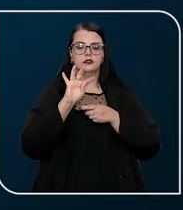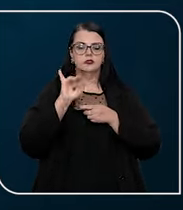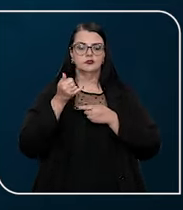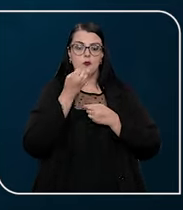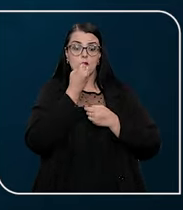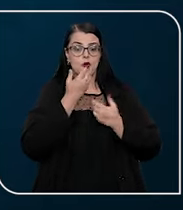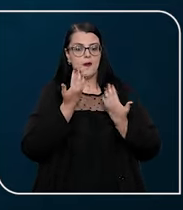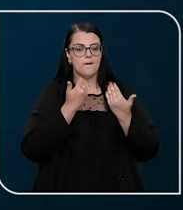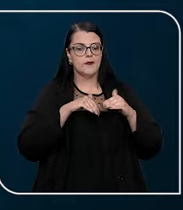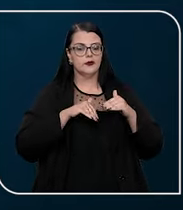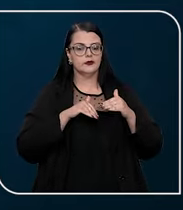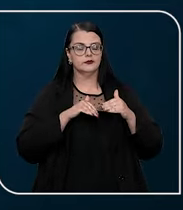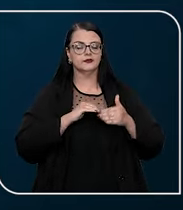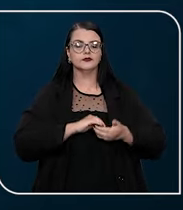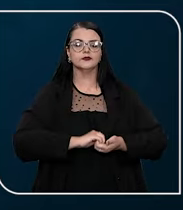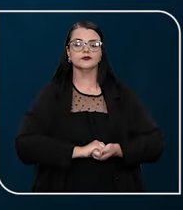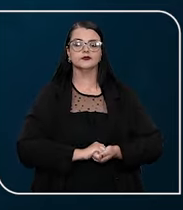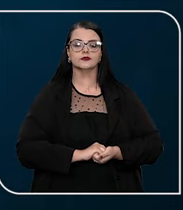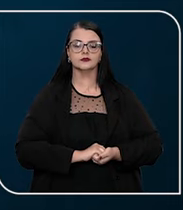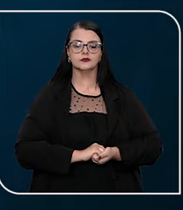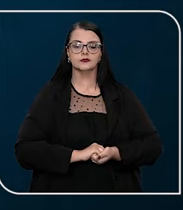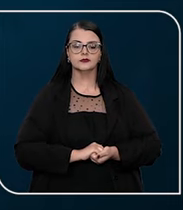STJ boa